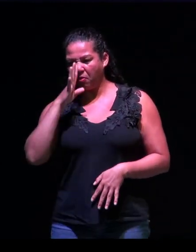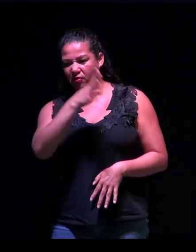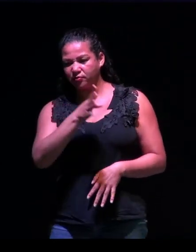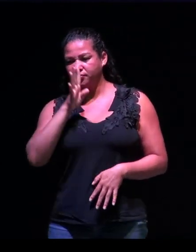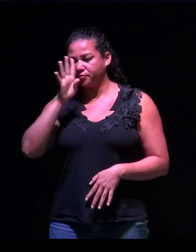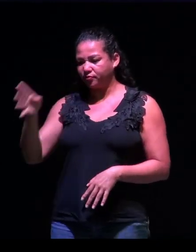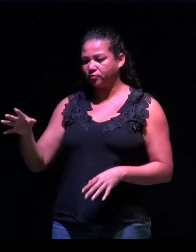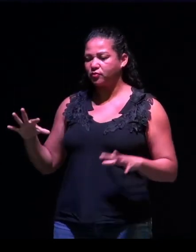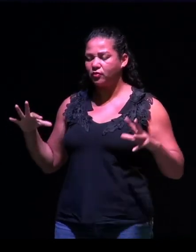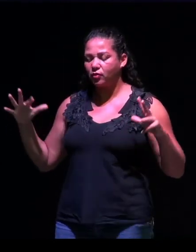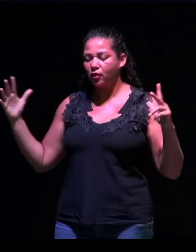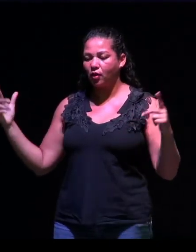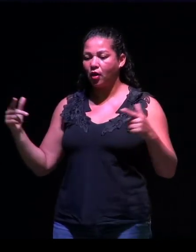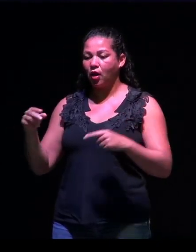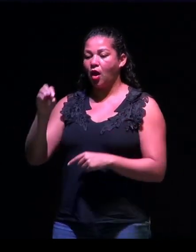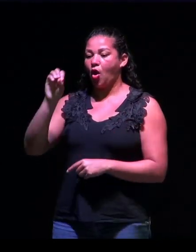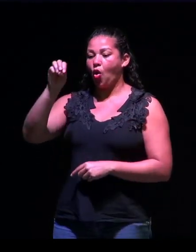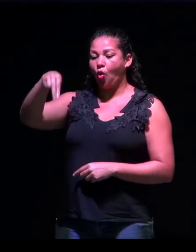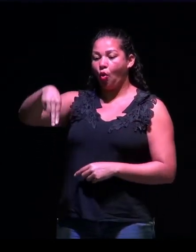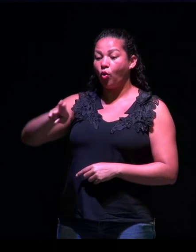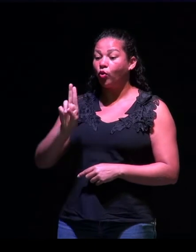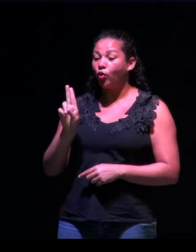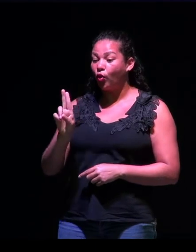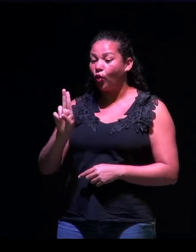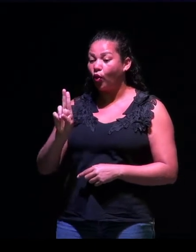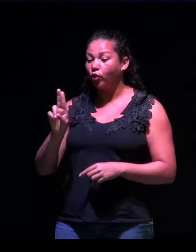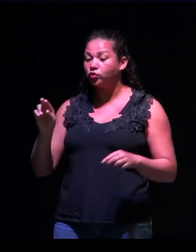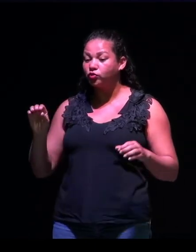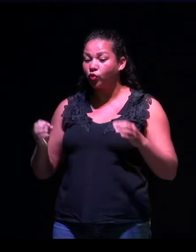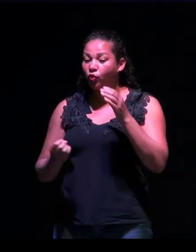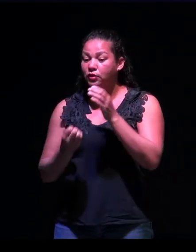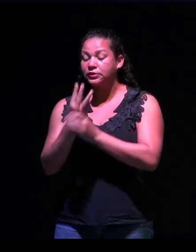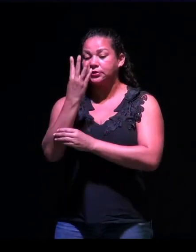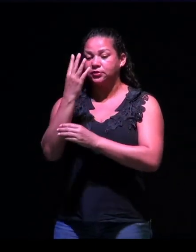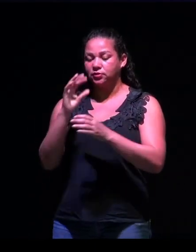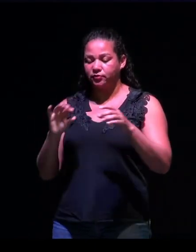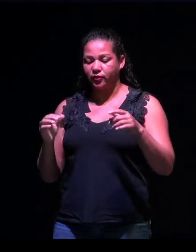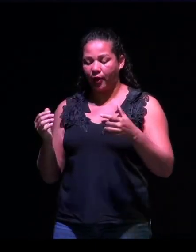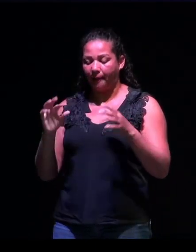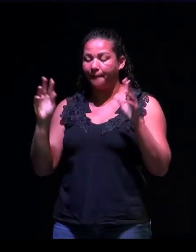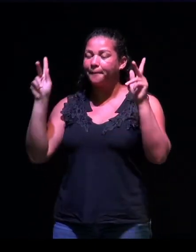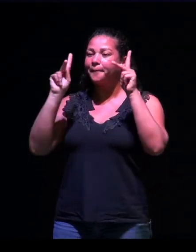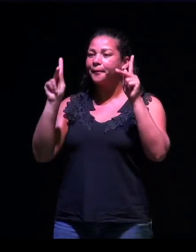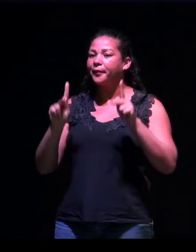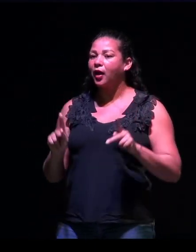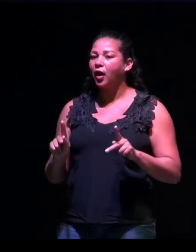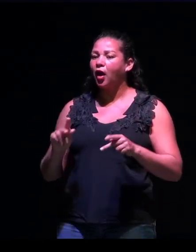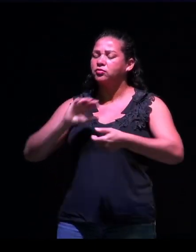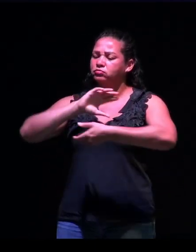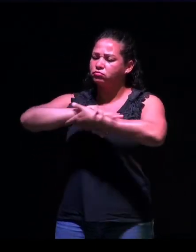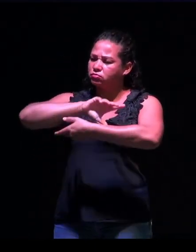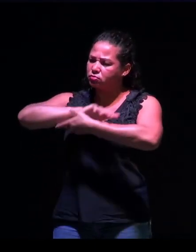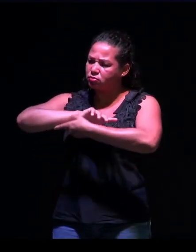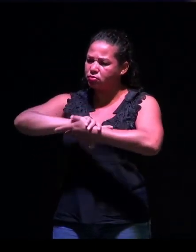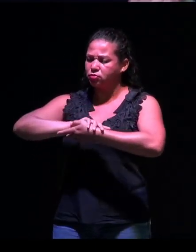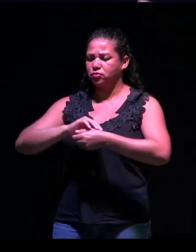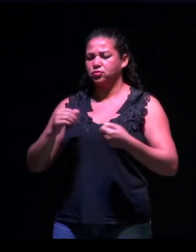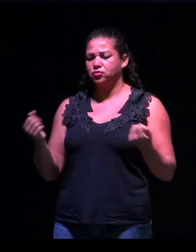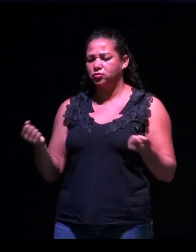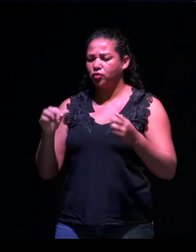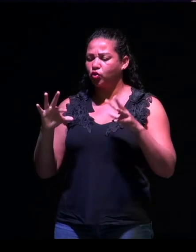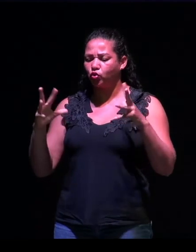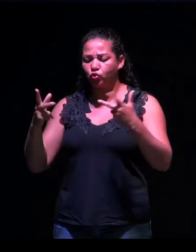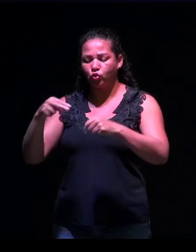para fazer as pazes. Quando tem uma nação discutindo com a outra, a ONU manda diplomatas para fazer acordo de paz e não sei o que, e não deu